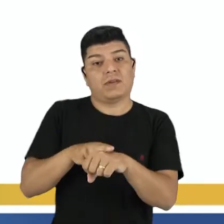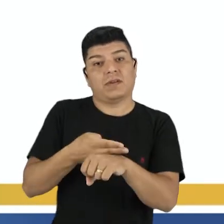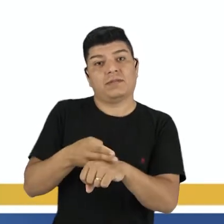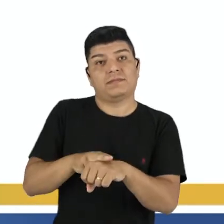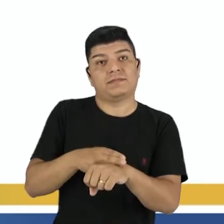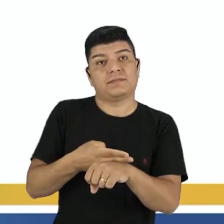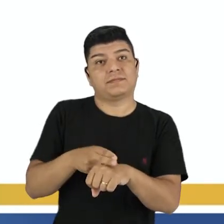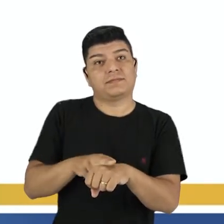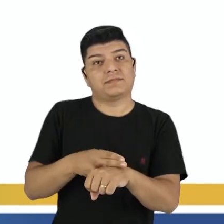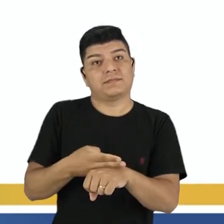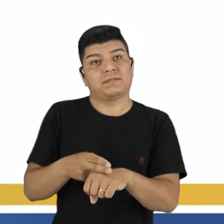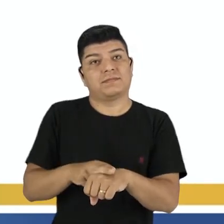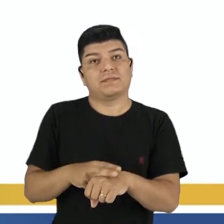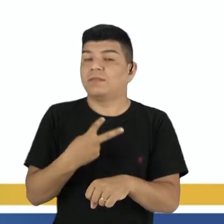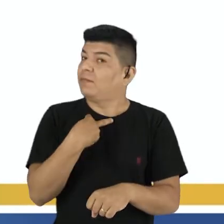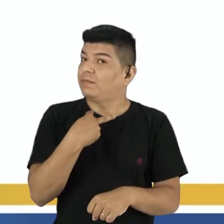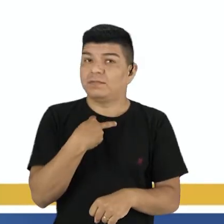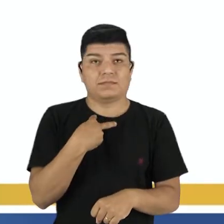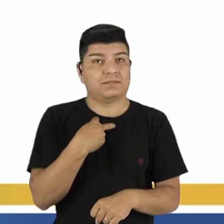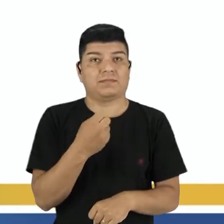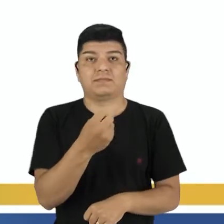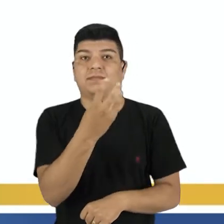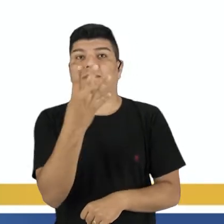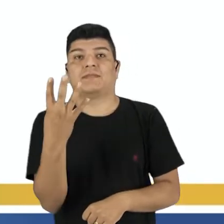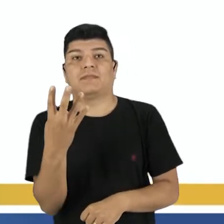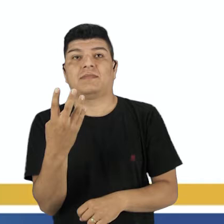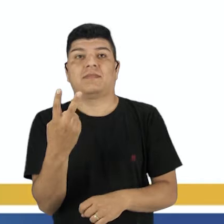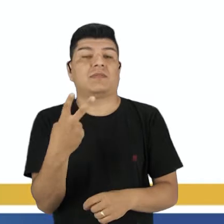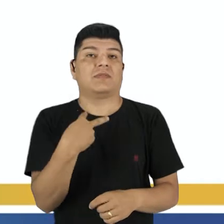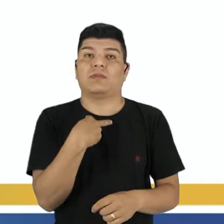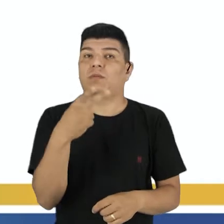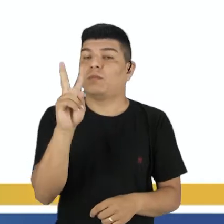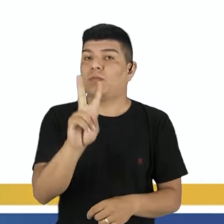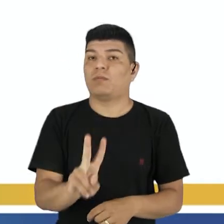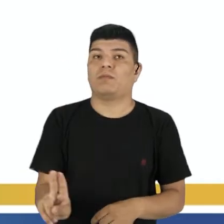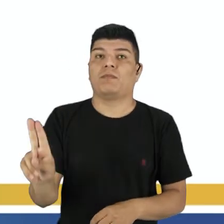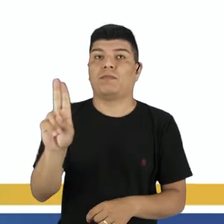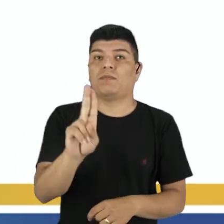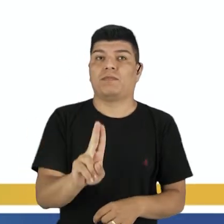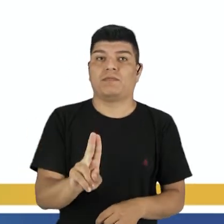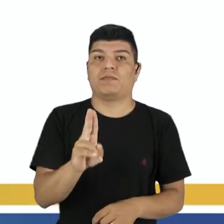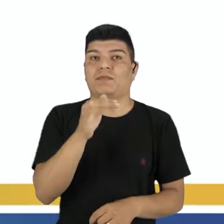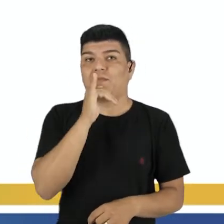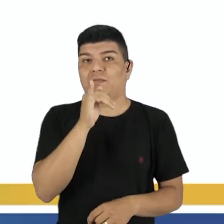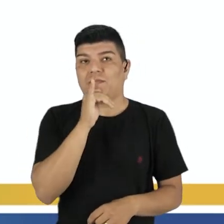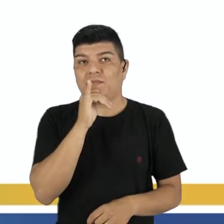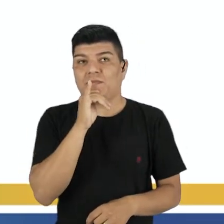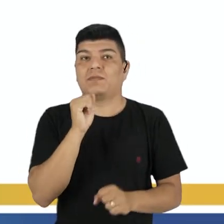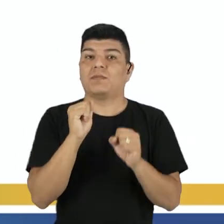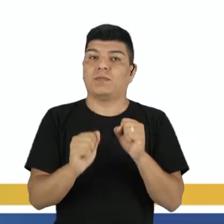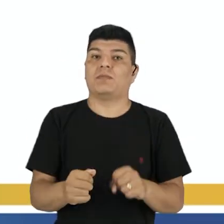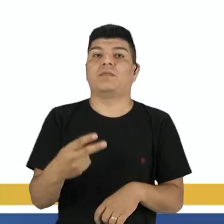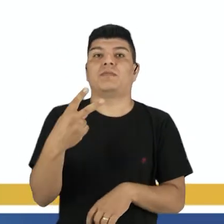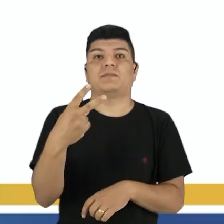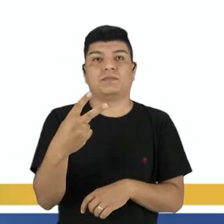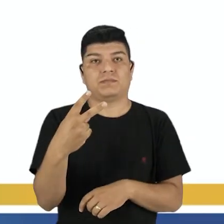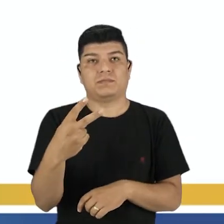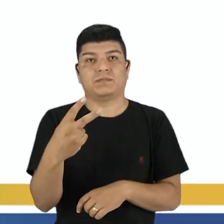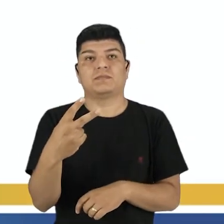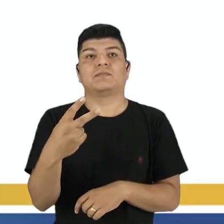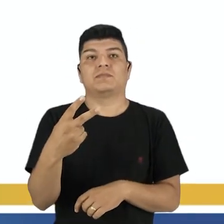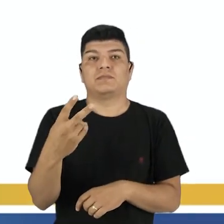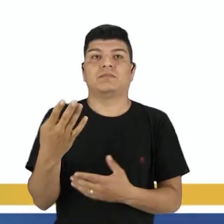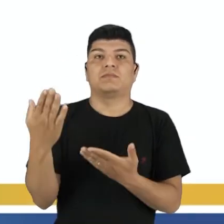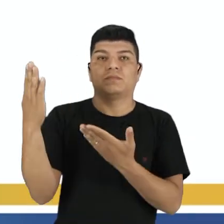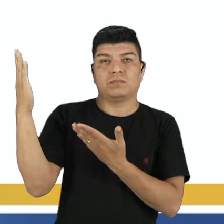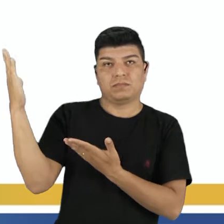é um substantivo incontável. Então, eu não posso usar two chocolates, por exemplo. Porém, eu posso usar um quantificador e é